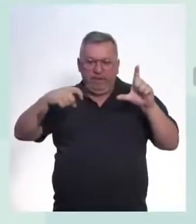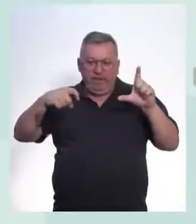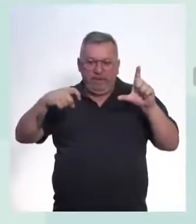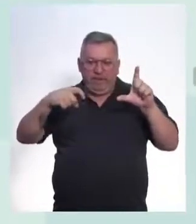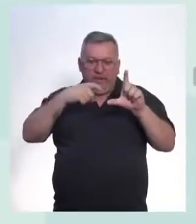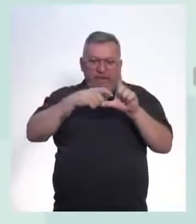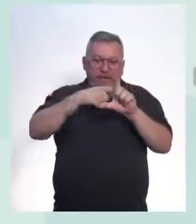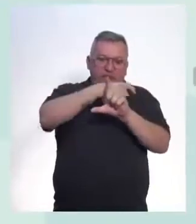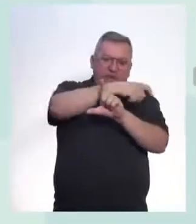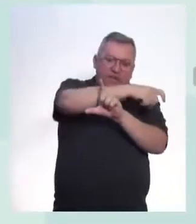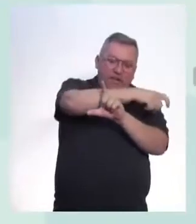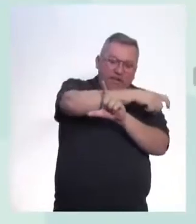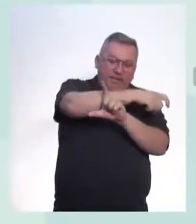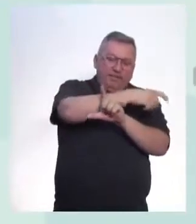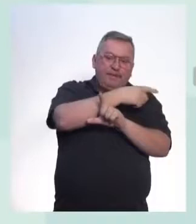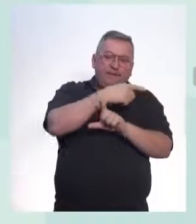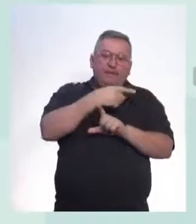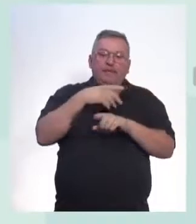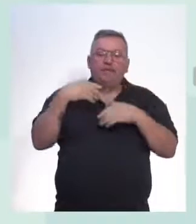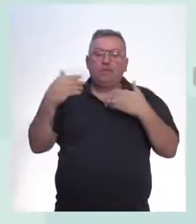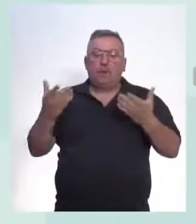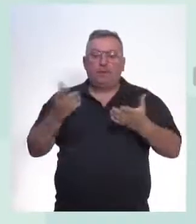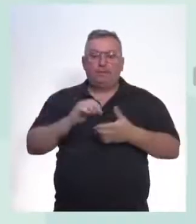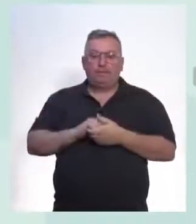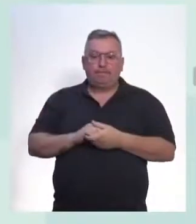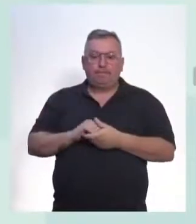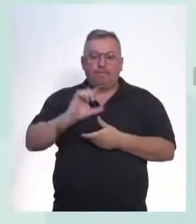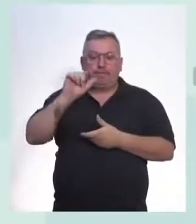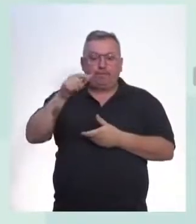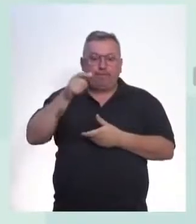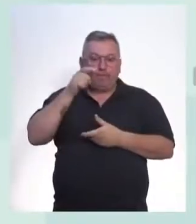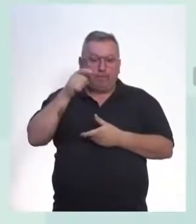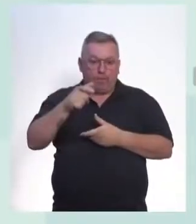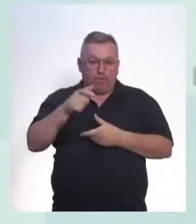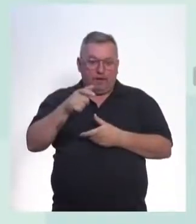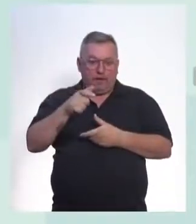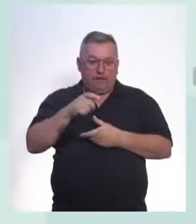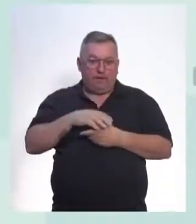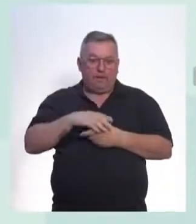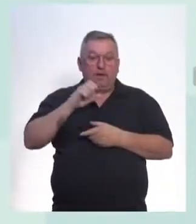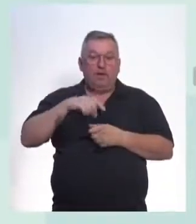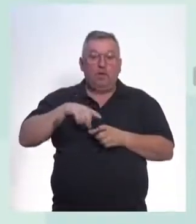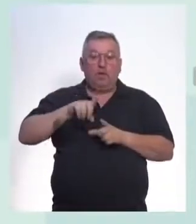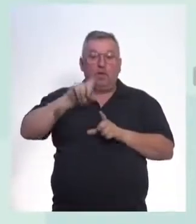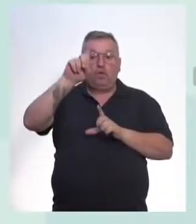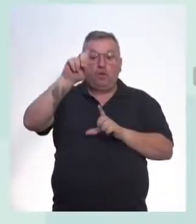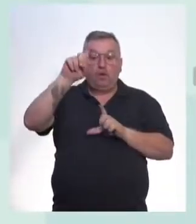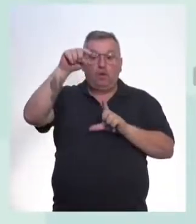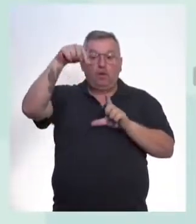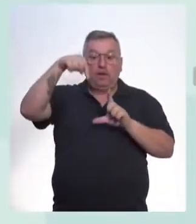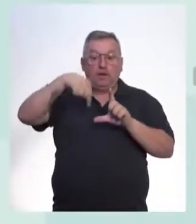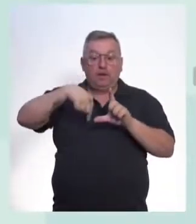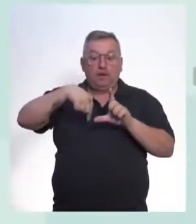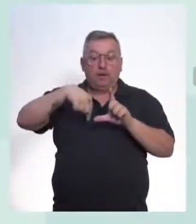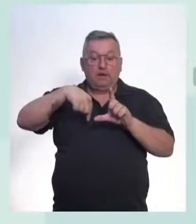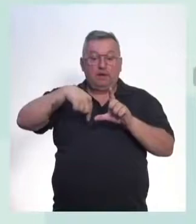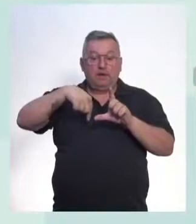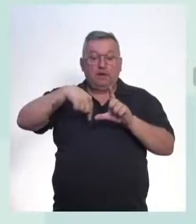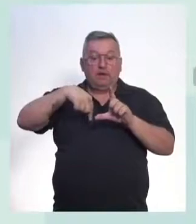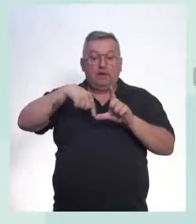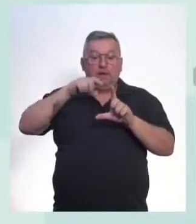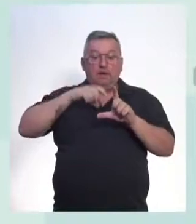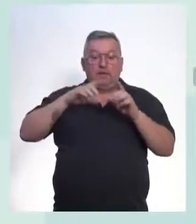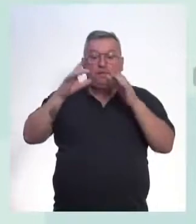eu vou para o lado negativo, que é para a esquerda. E depois eu olho se eu vou subir ou descer. O subir ou descer